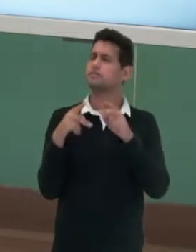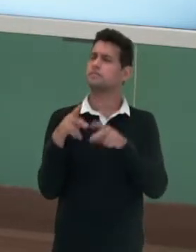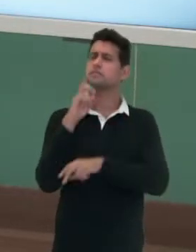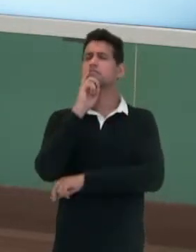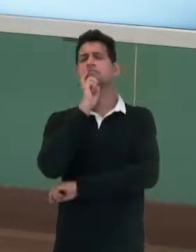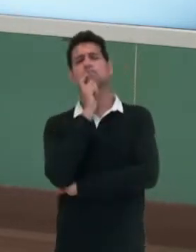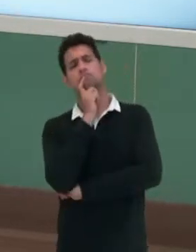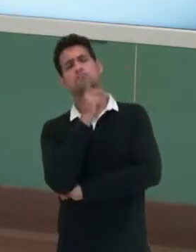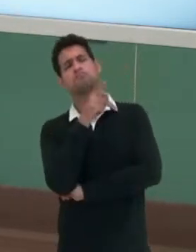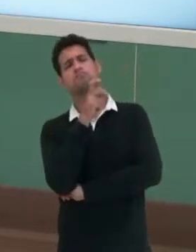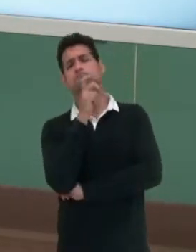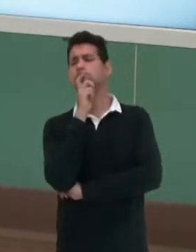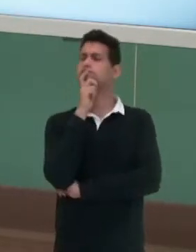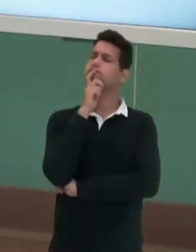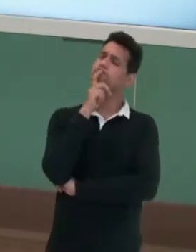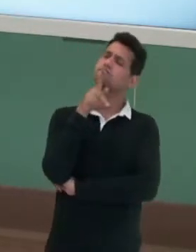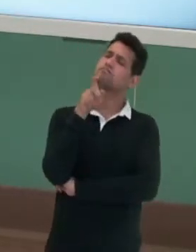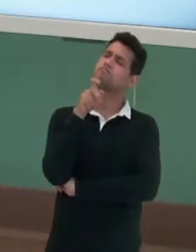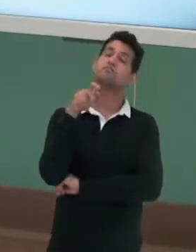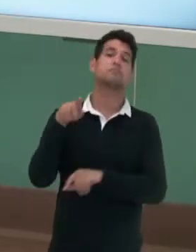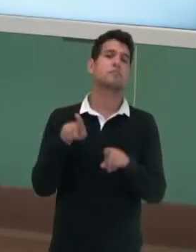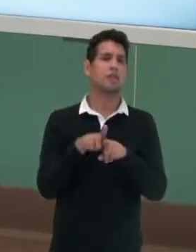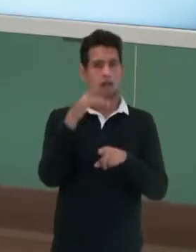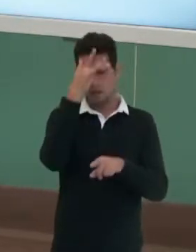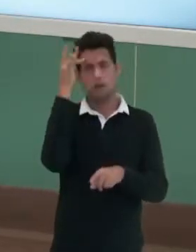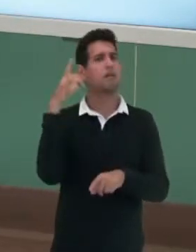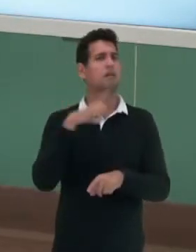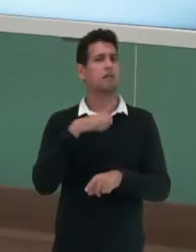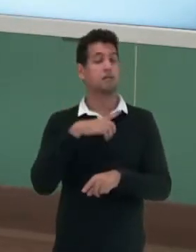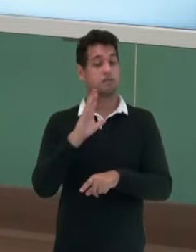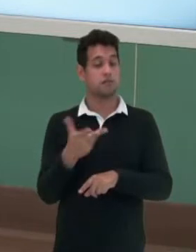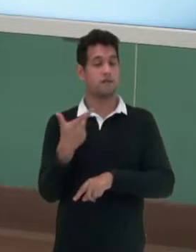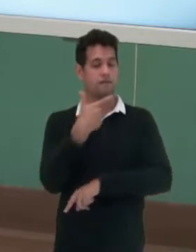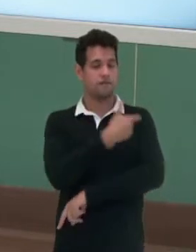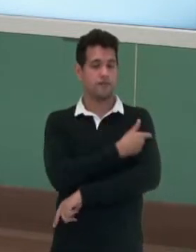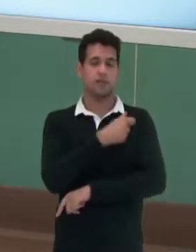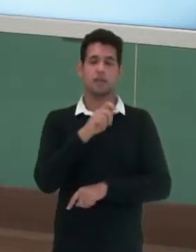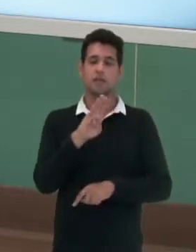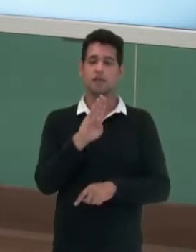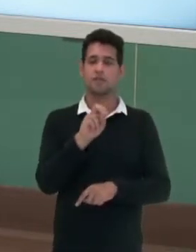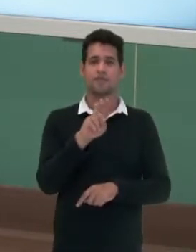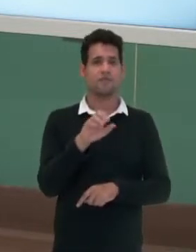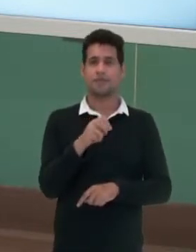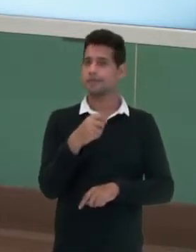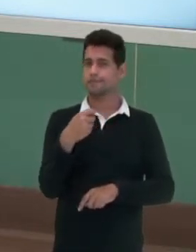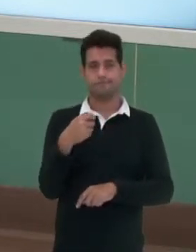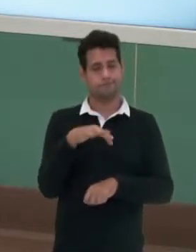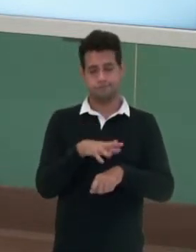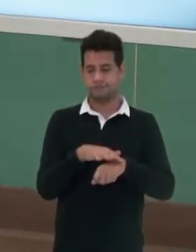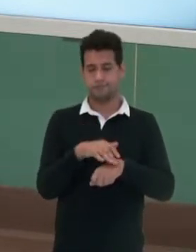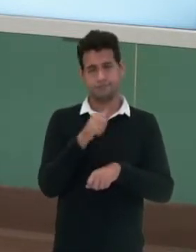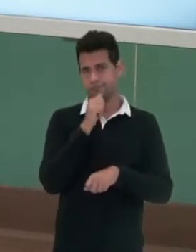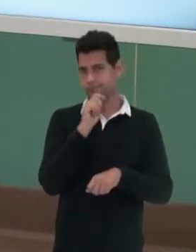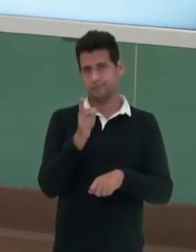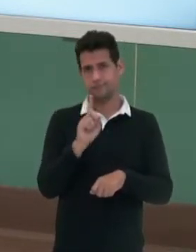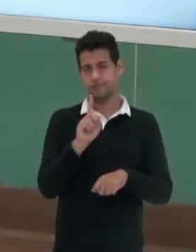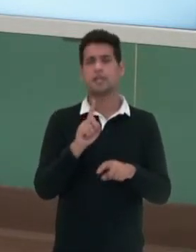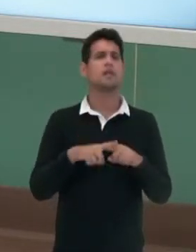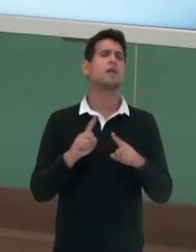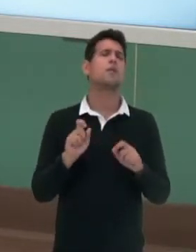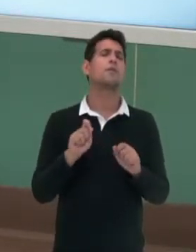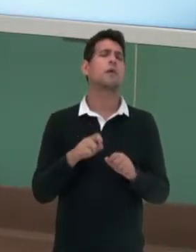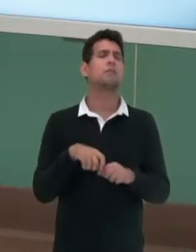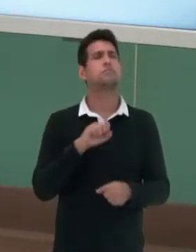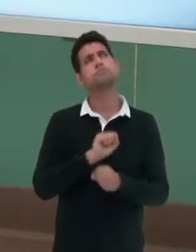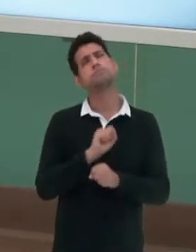perceber que essas pessoas que tiveram a vacina, a varíola bovina, não ficavam doentes. E ele ficou